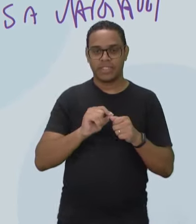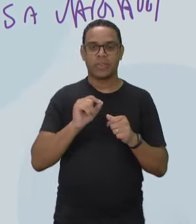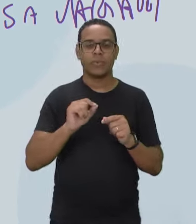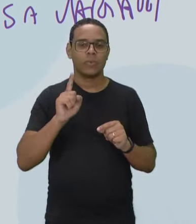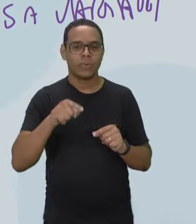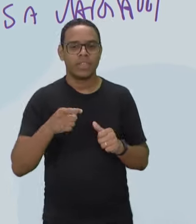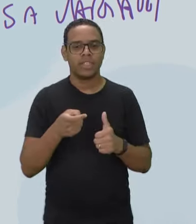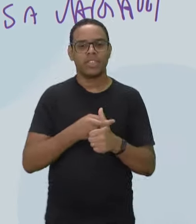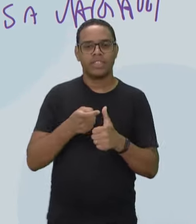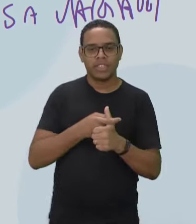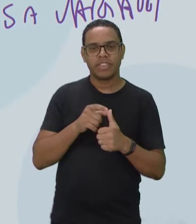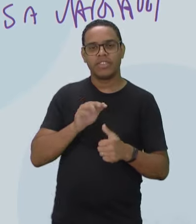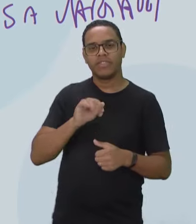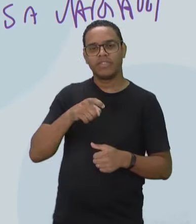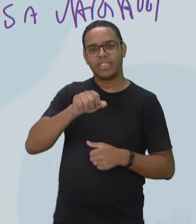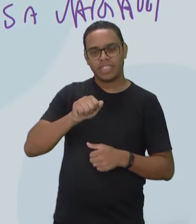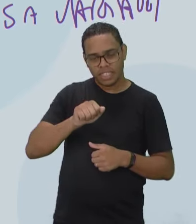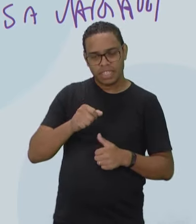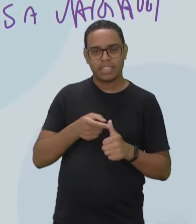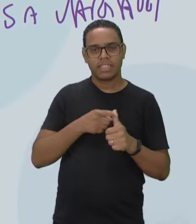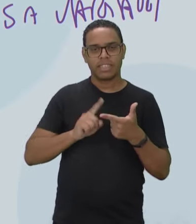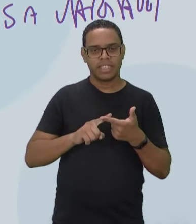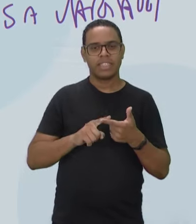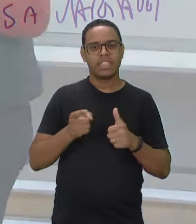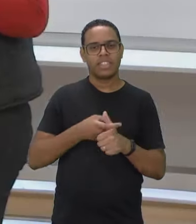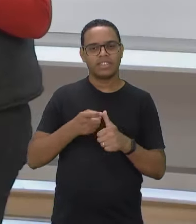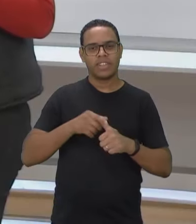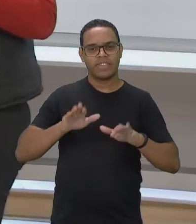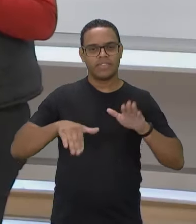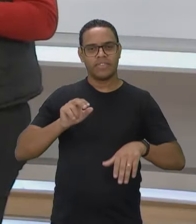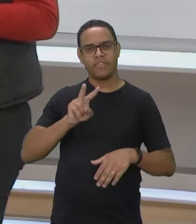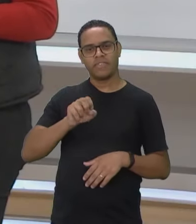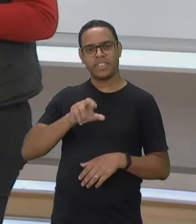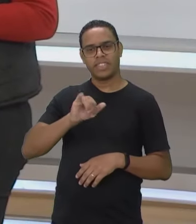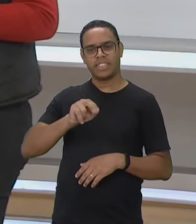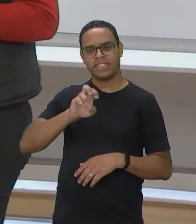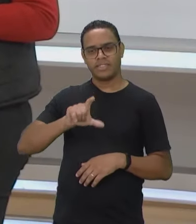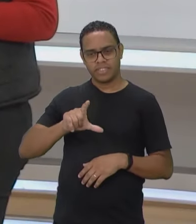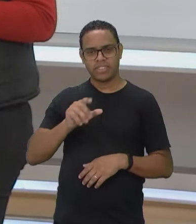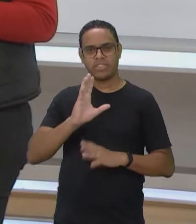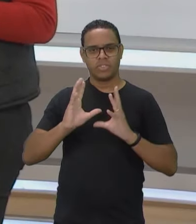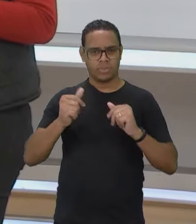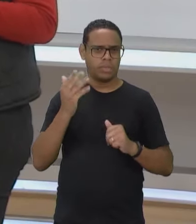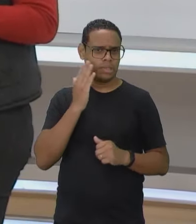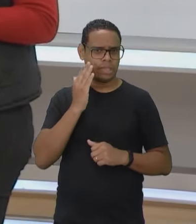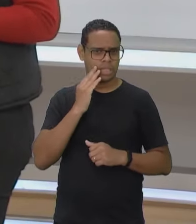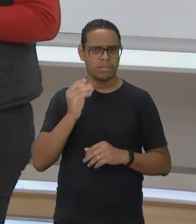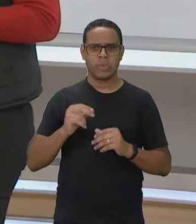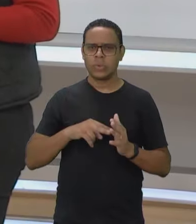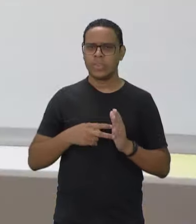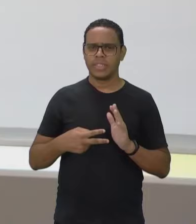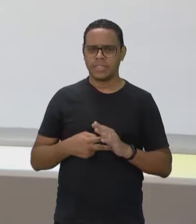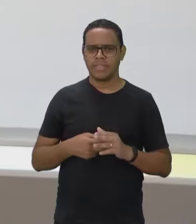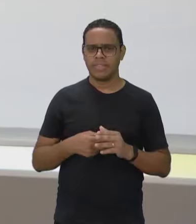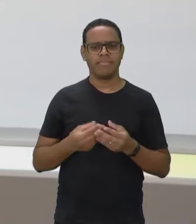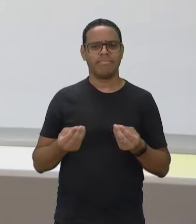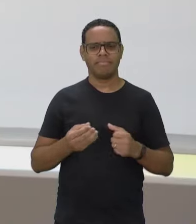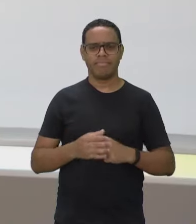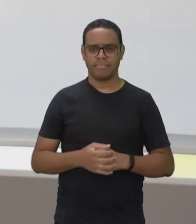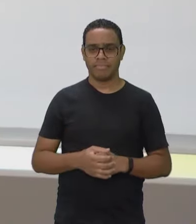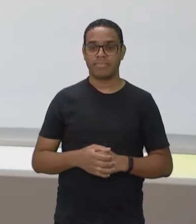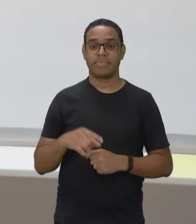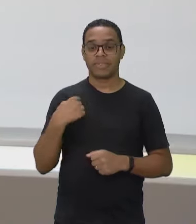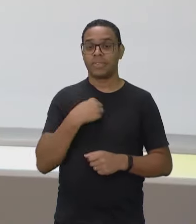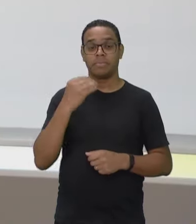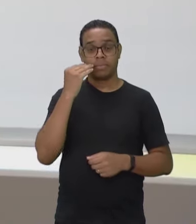que era despesa fixa e o que era despesa variável. Será que todo mundo tem essa ideia aí clara na cabeça?